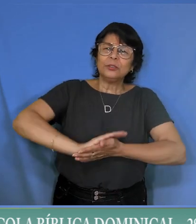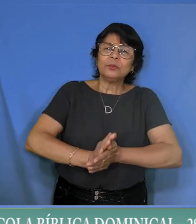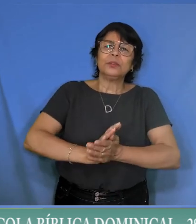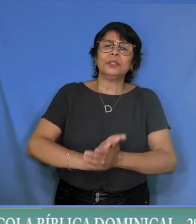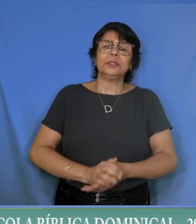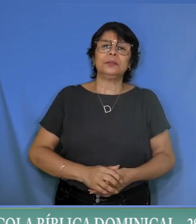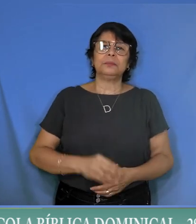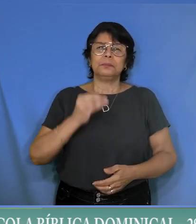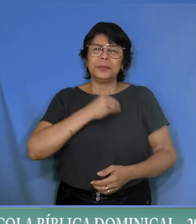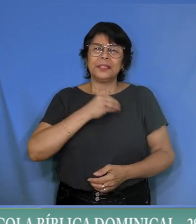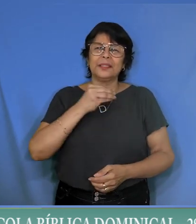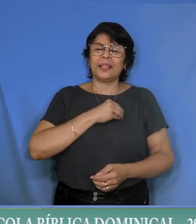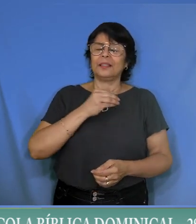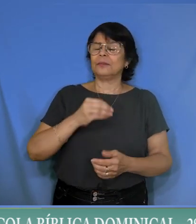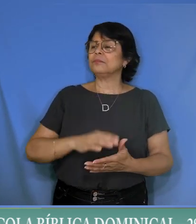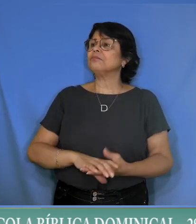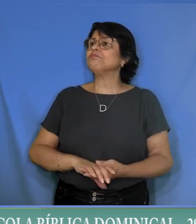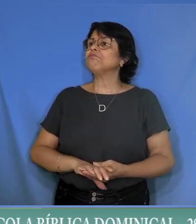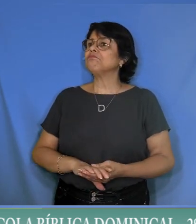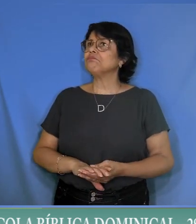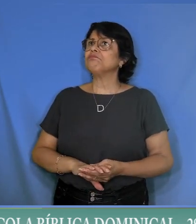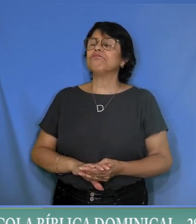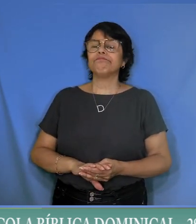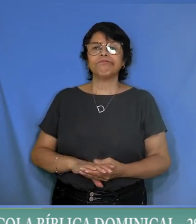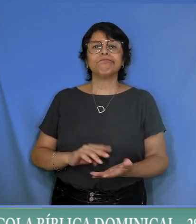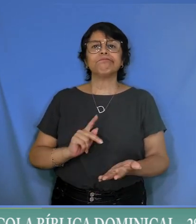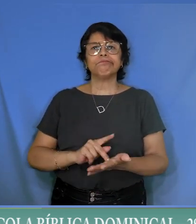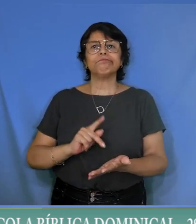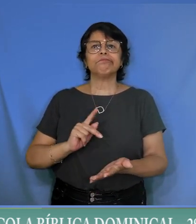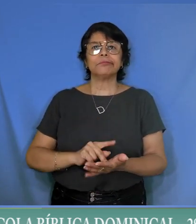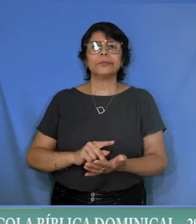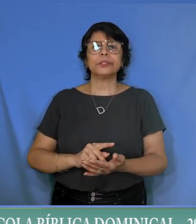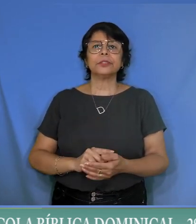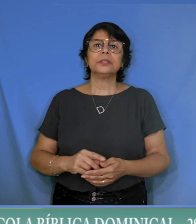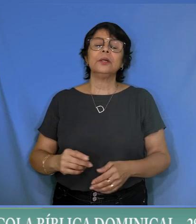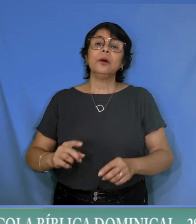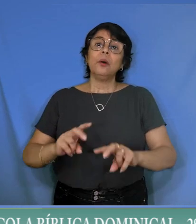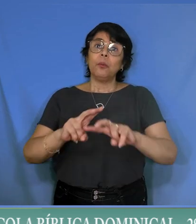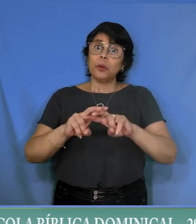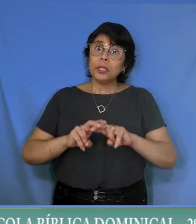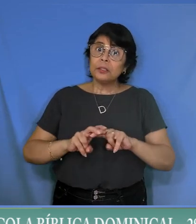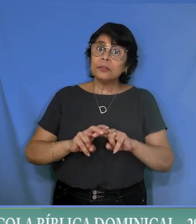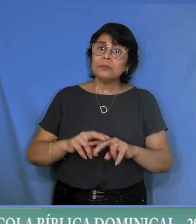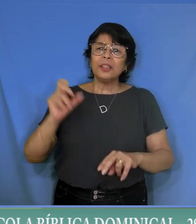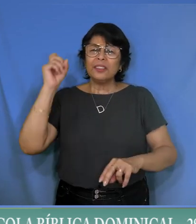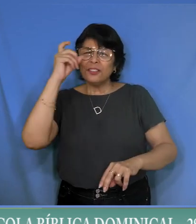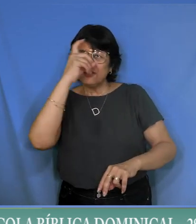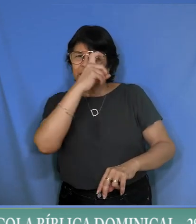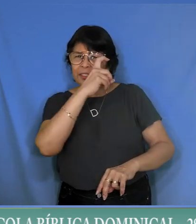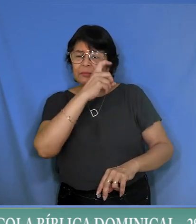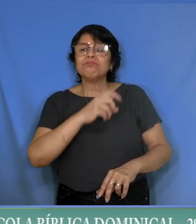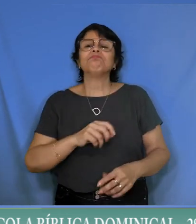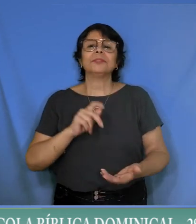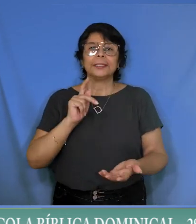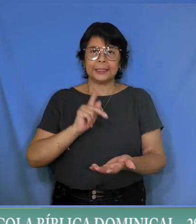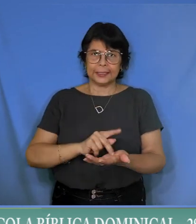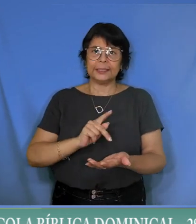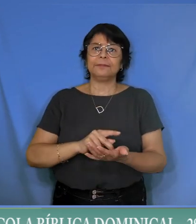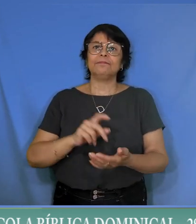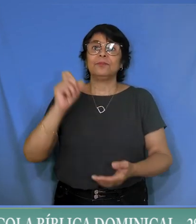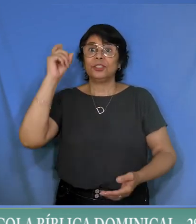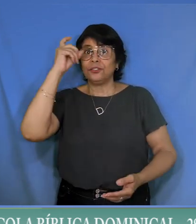você faz uma volta de 180 graus e começa a remar ao contrário, e aí a